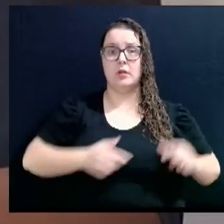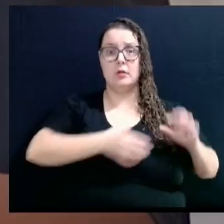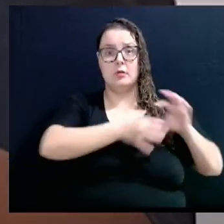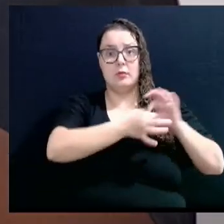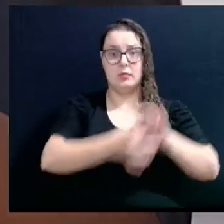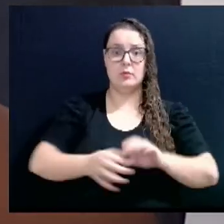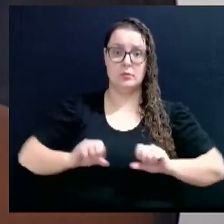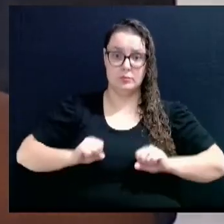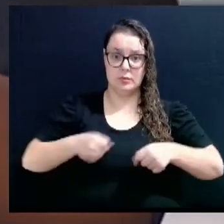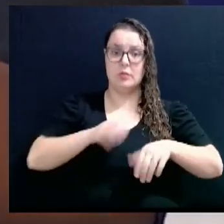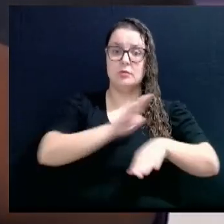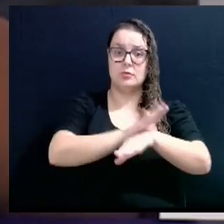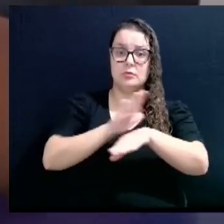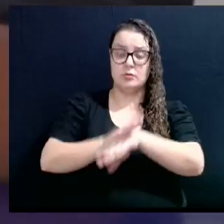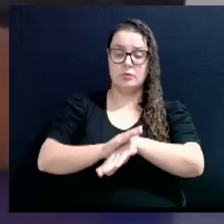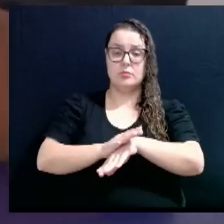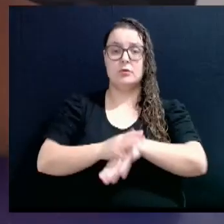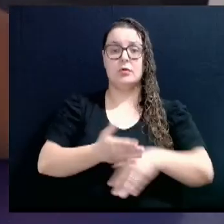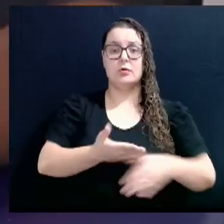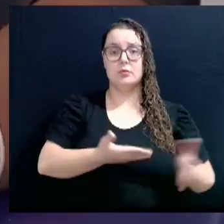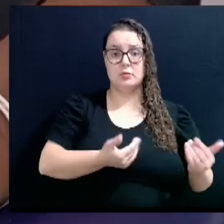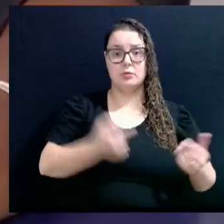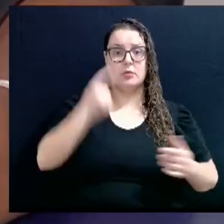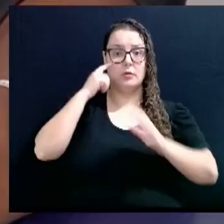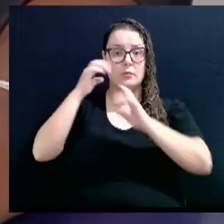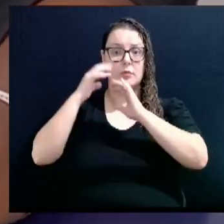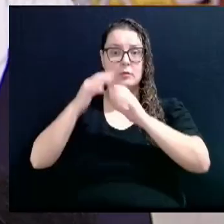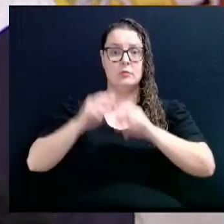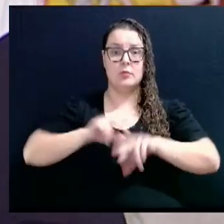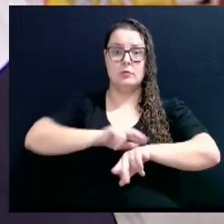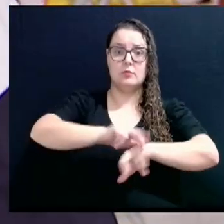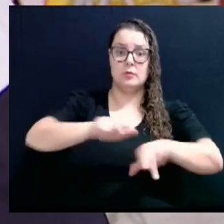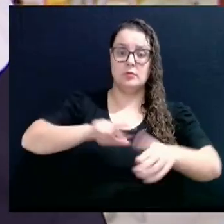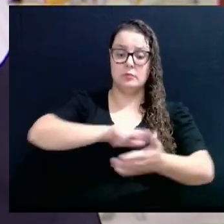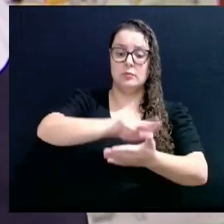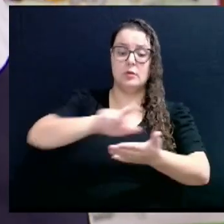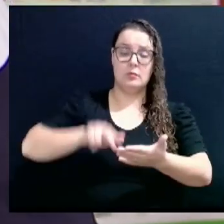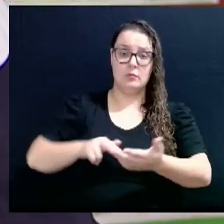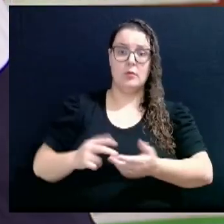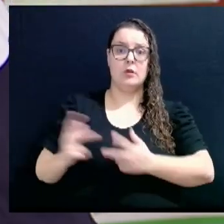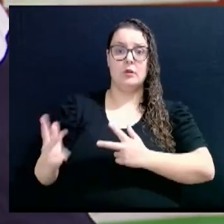a refletirem sobre a diversidade e a importância da igualdade racial. A minha história